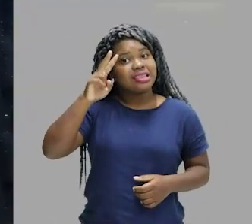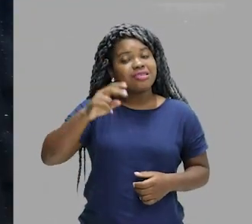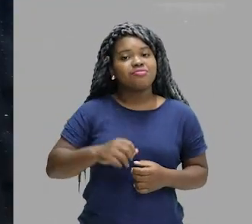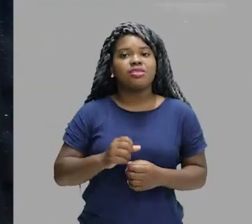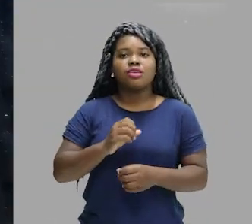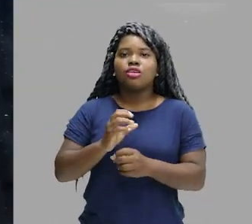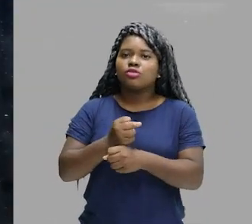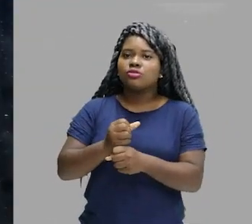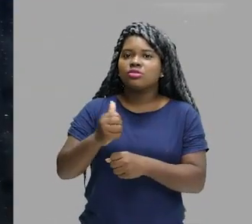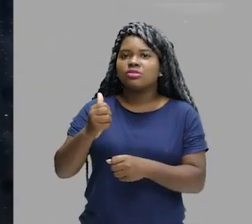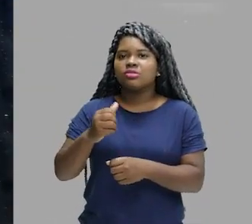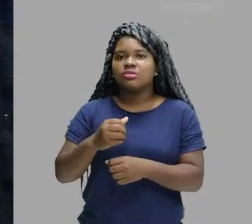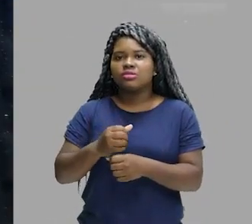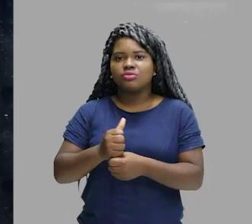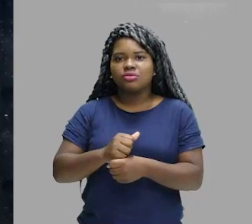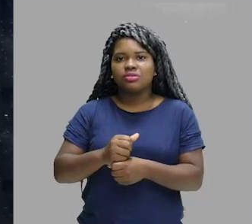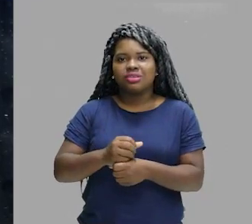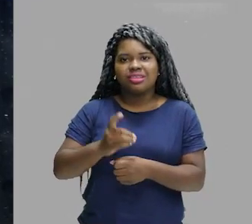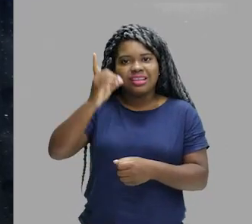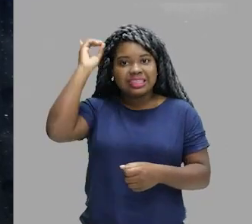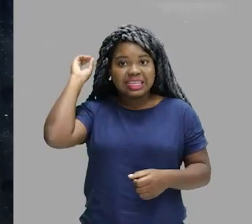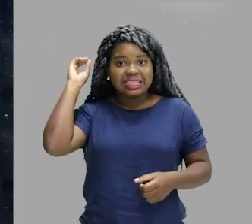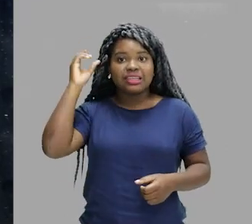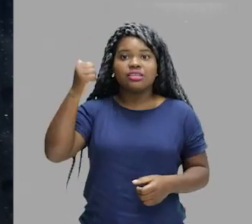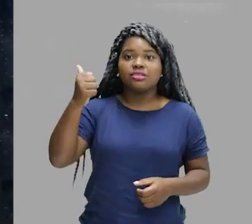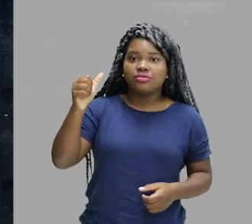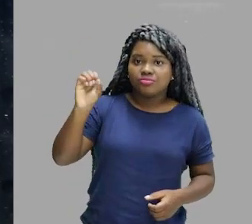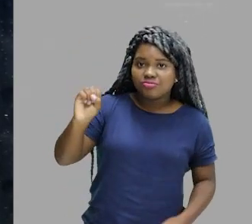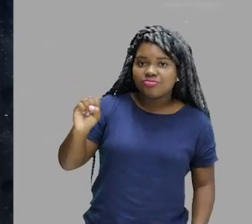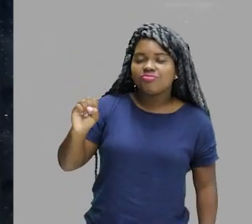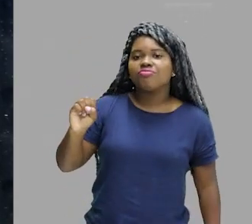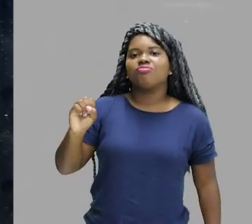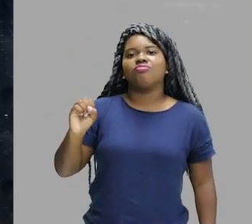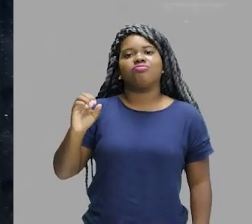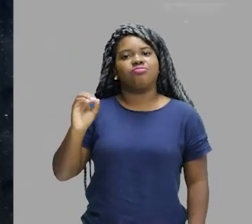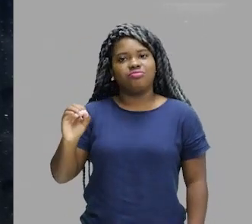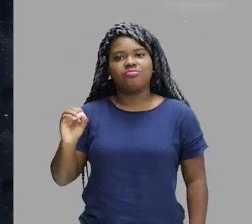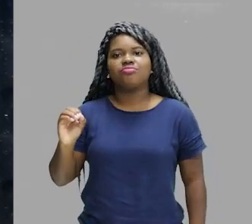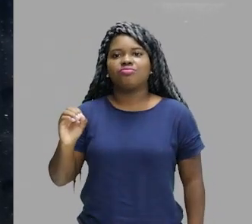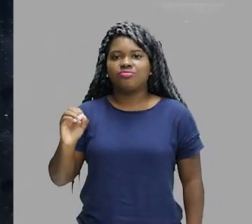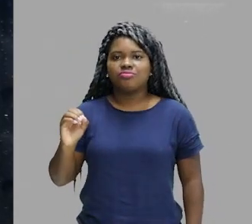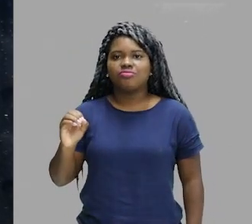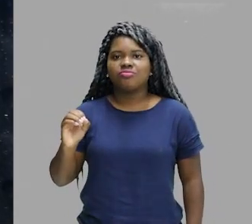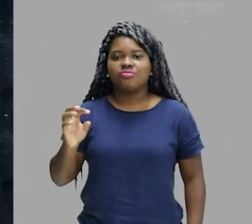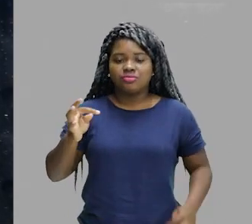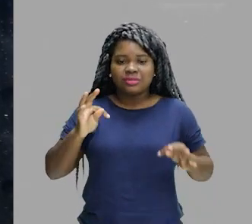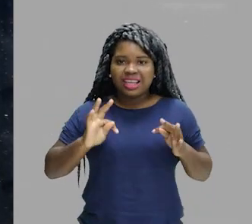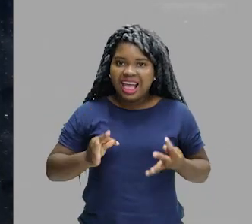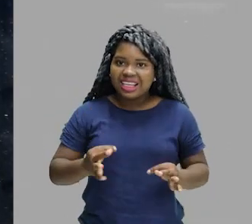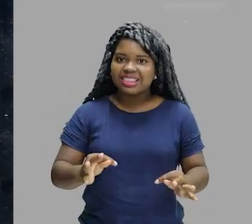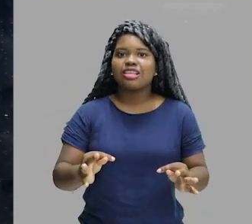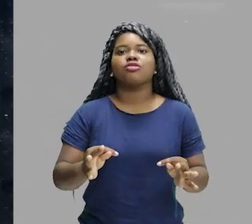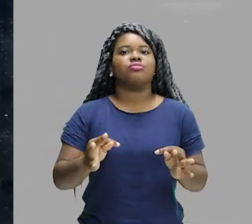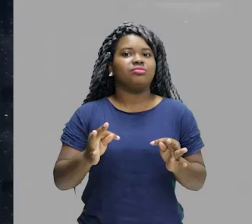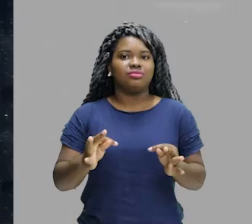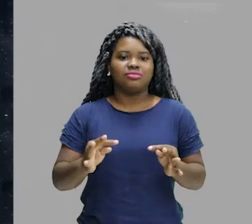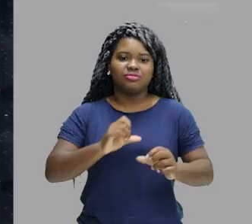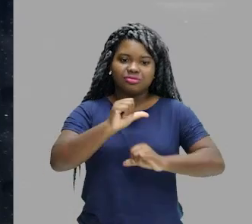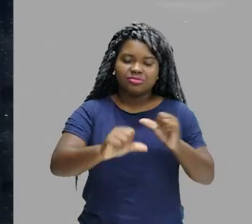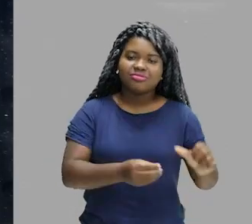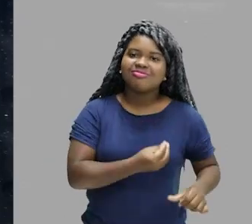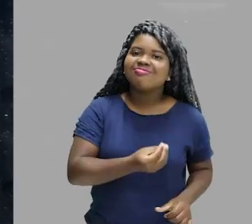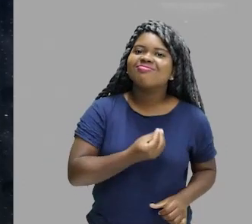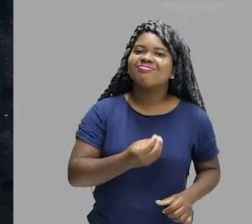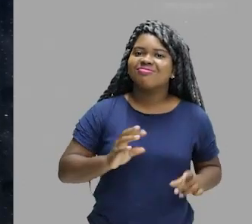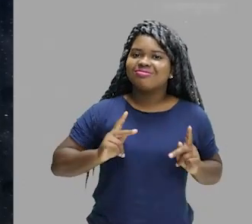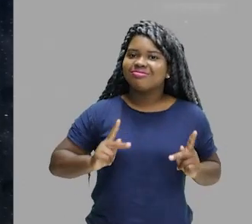começou a invadir e hoje vocês não vivem, vocês, né, nós, ótimo, nós não vivemos sem tecnologia, mas você se pergunta,